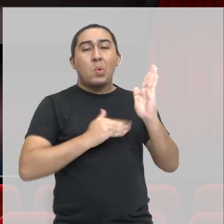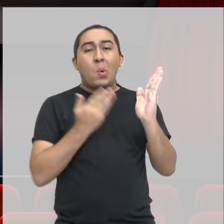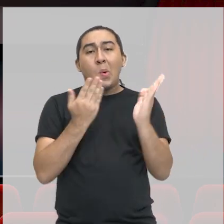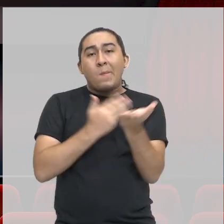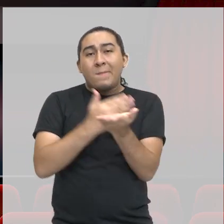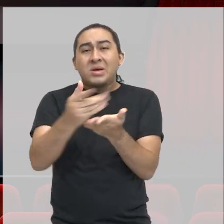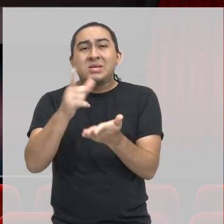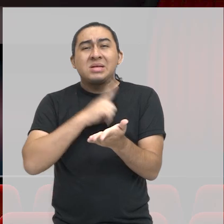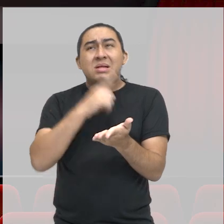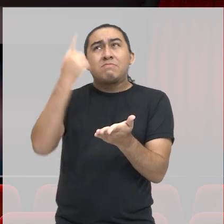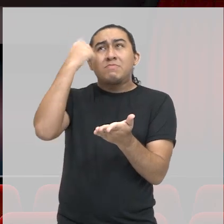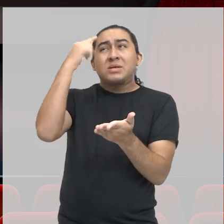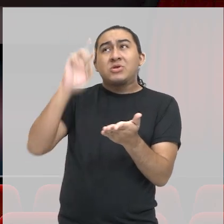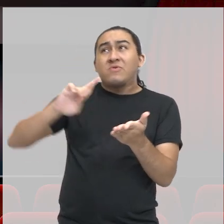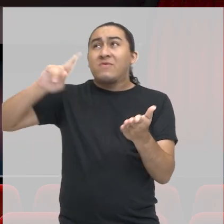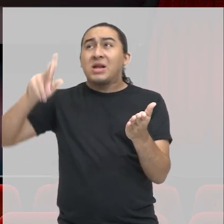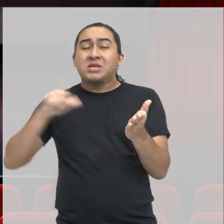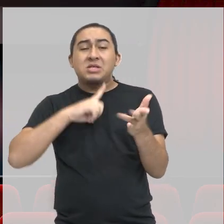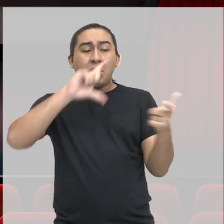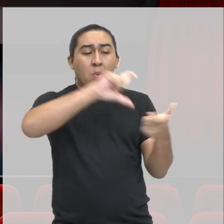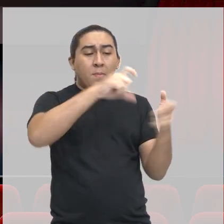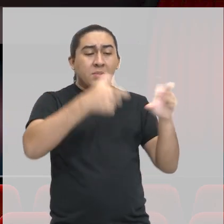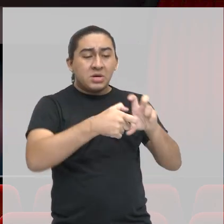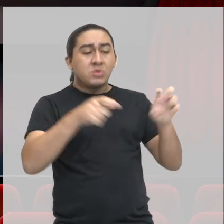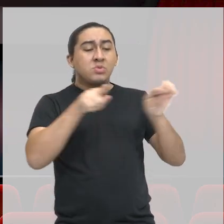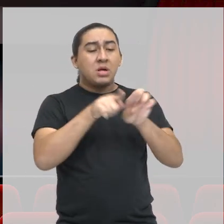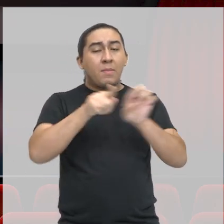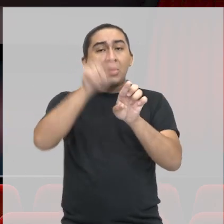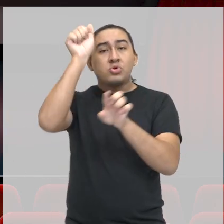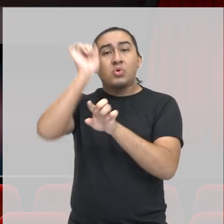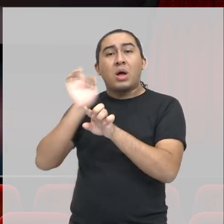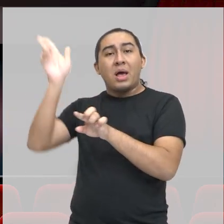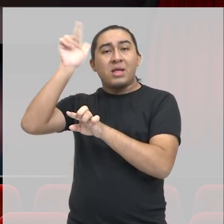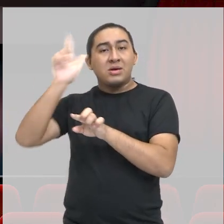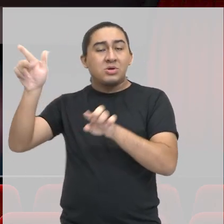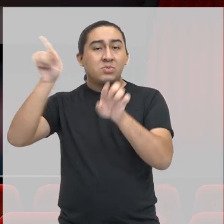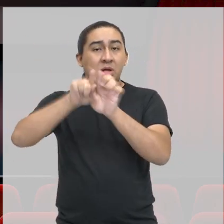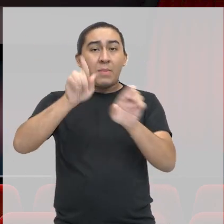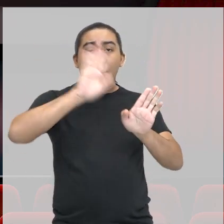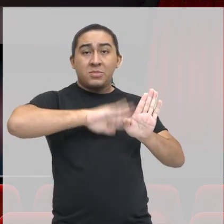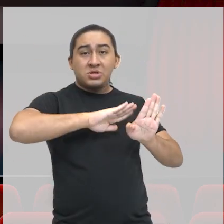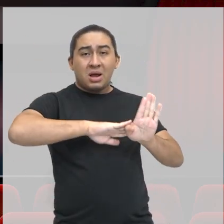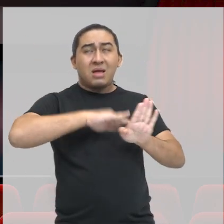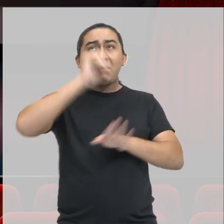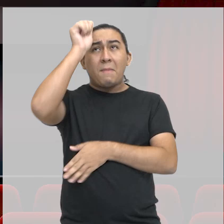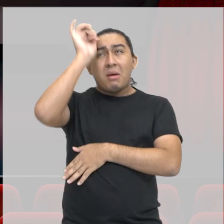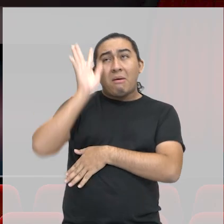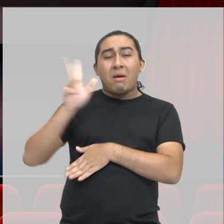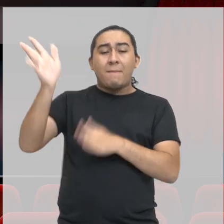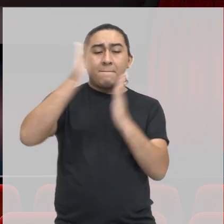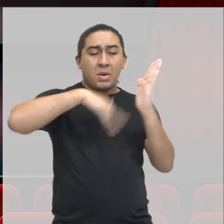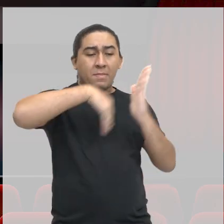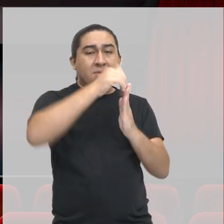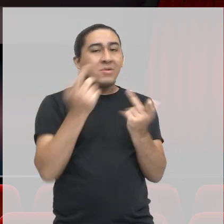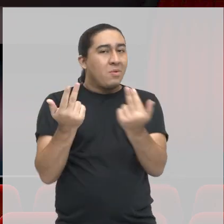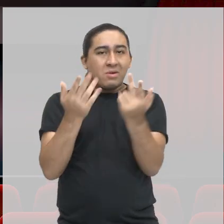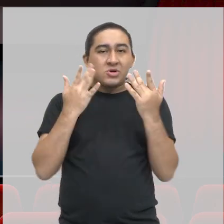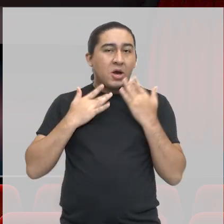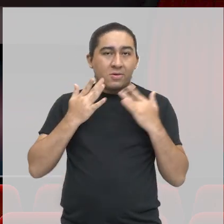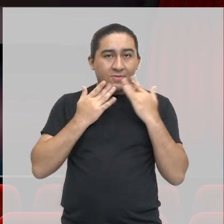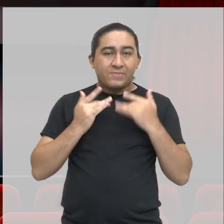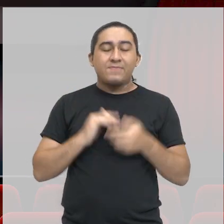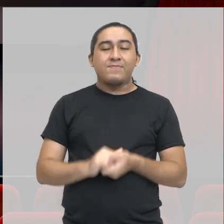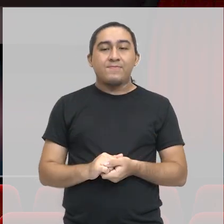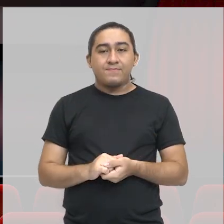forma diferente, tem o cubismo, tem o surrealismo, a pintura abstrata. Então, também assim é o teatro moderno. Tem o